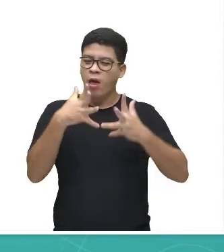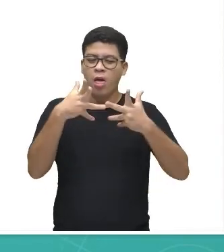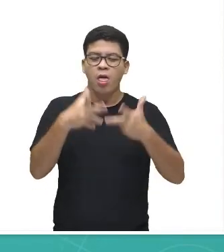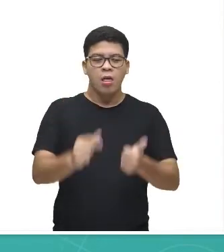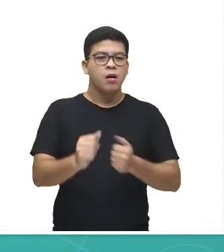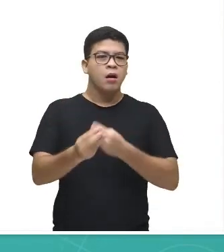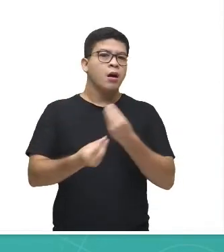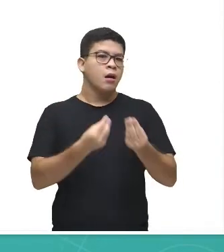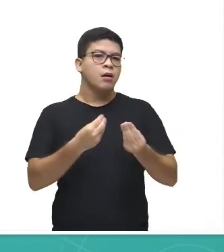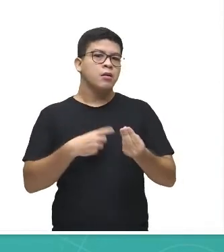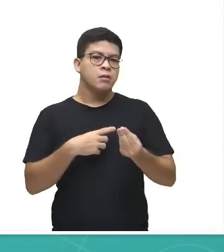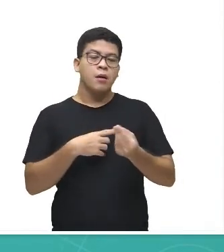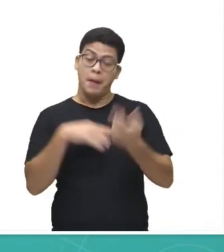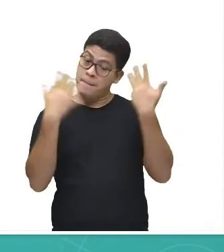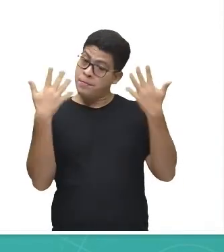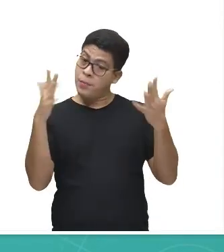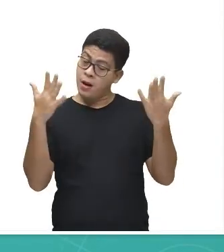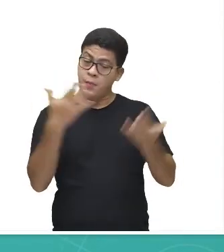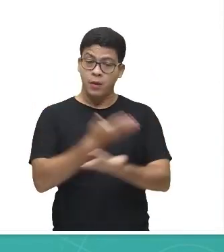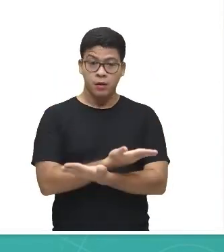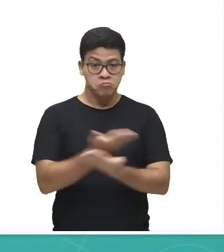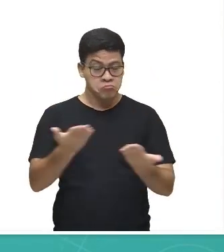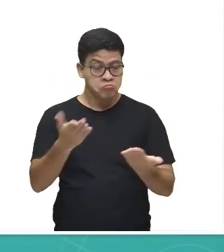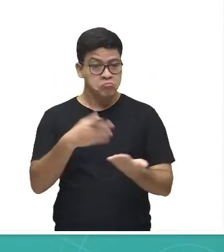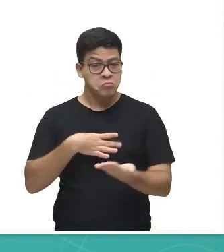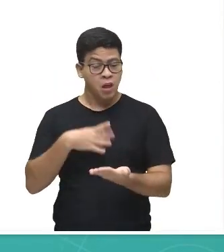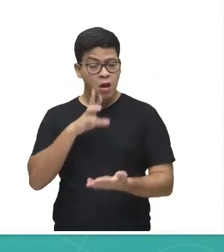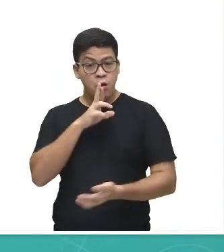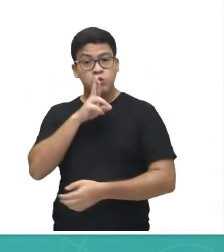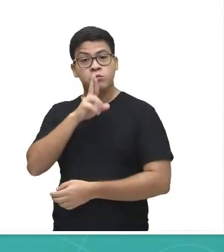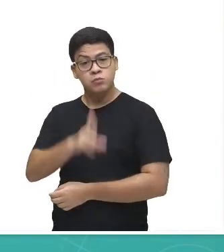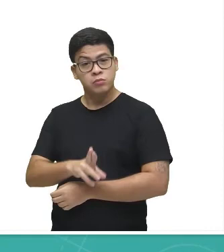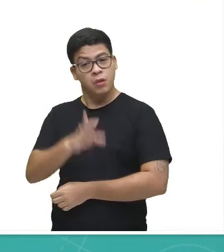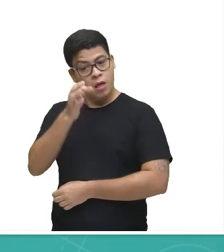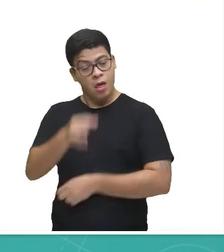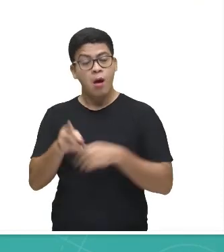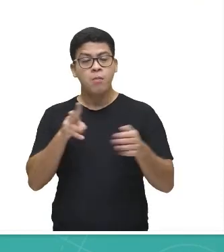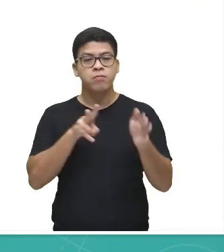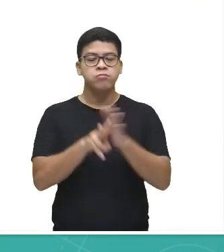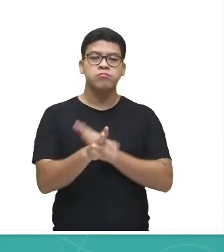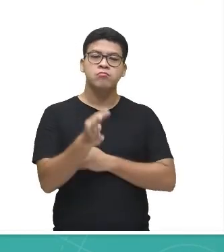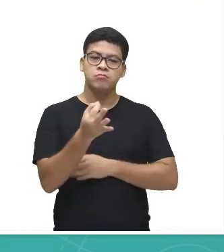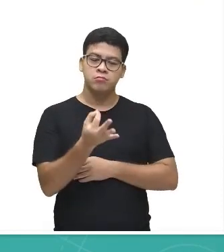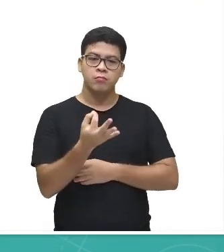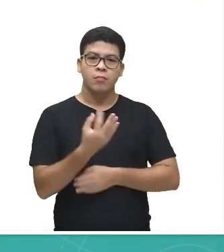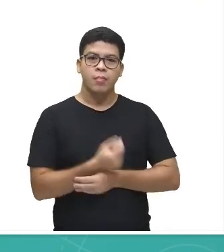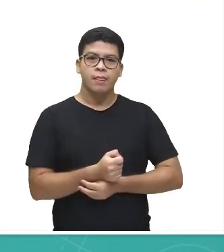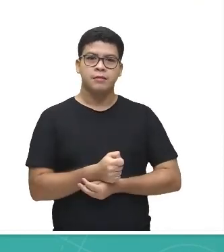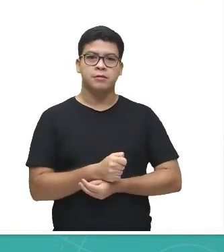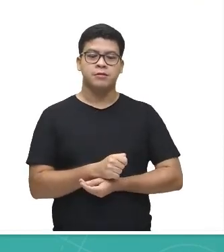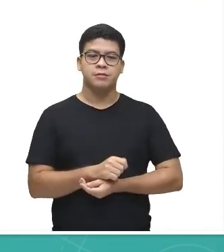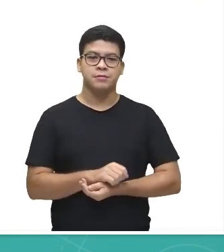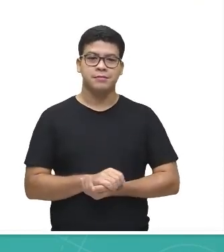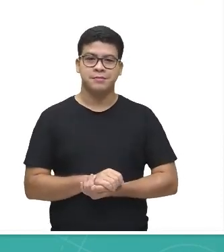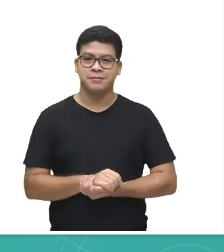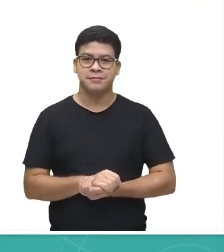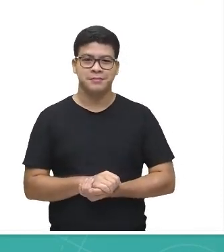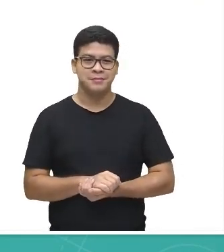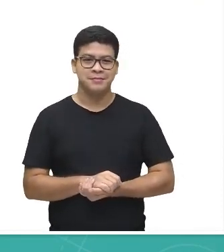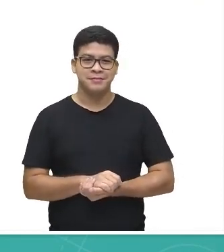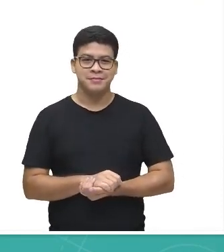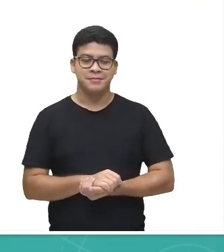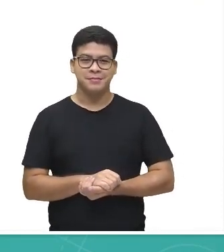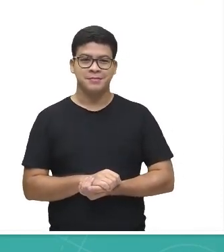qualquer forma, parabéns a todos que conseguiram aí resolver as duas questões, tá? Professor, eu estou com dúvida, não consegui